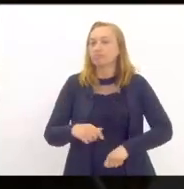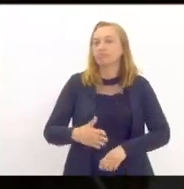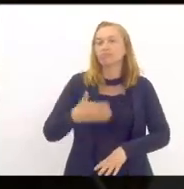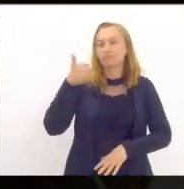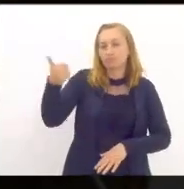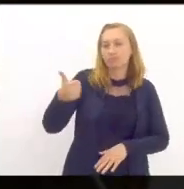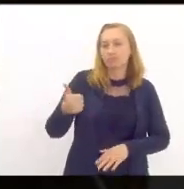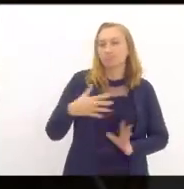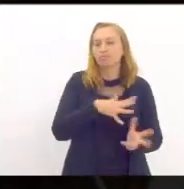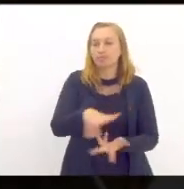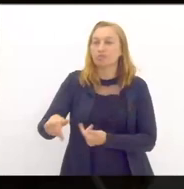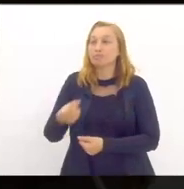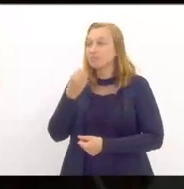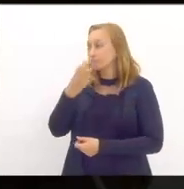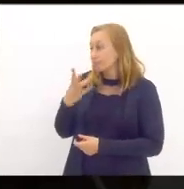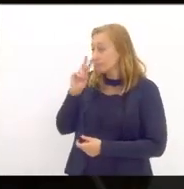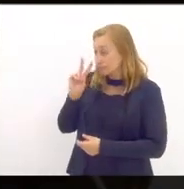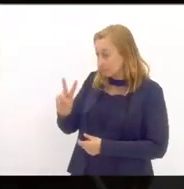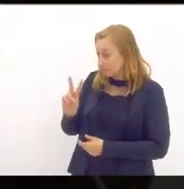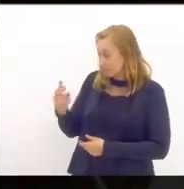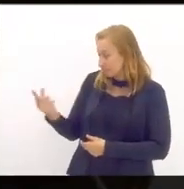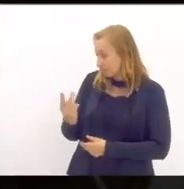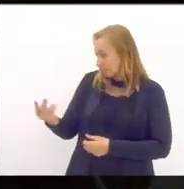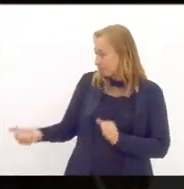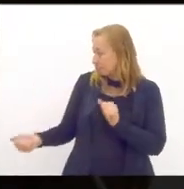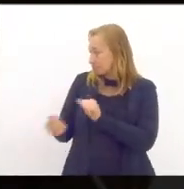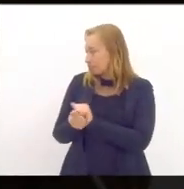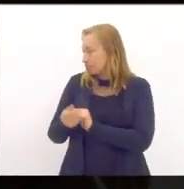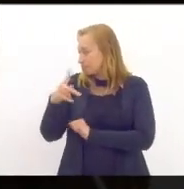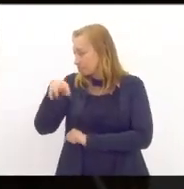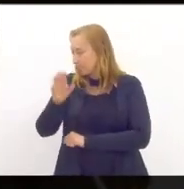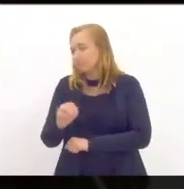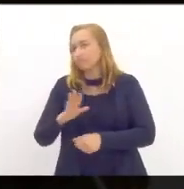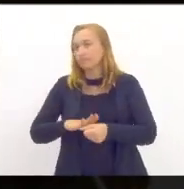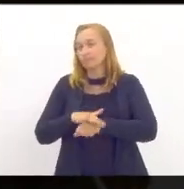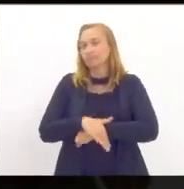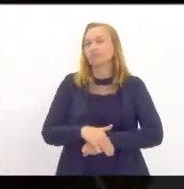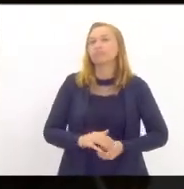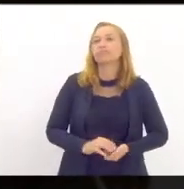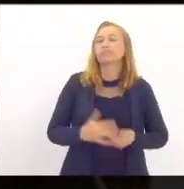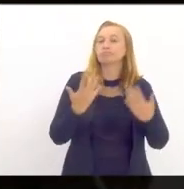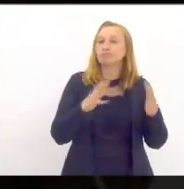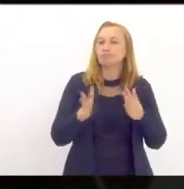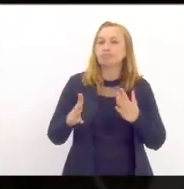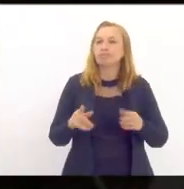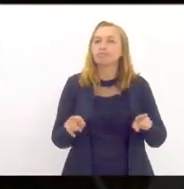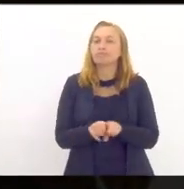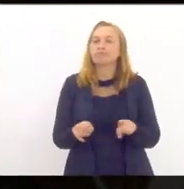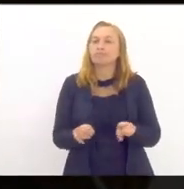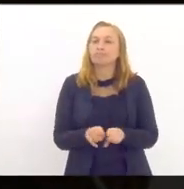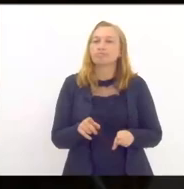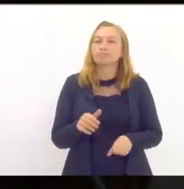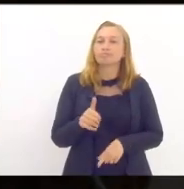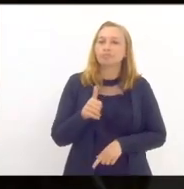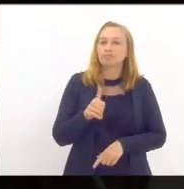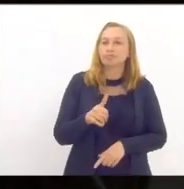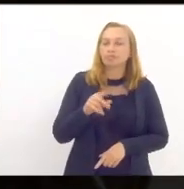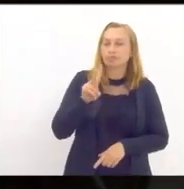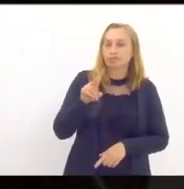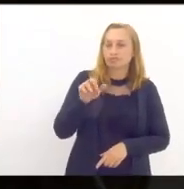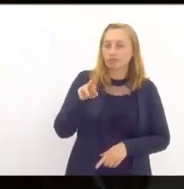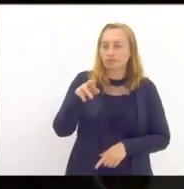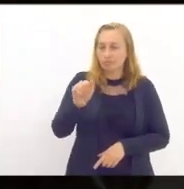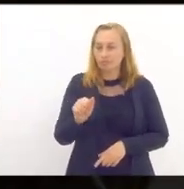melhor, e é muito bom ver você ao lado do Pedro nessa noite. Quero cumprimentar aqui a senhora Valéria e